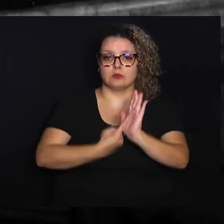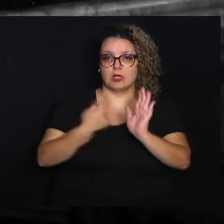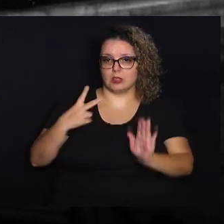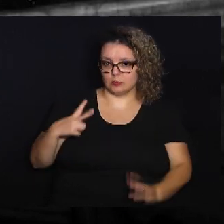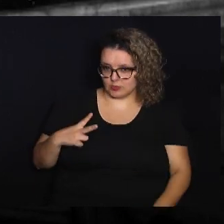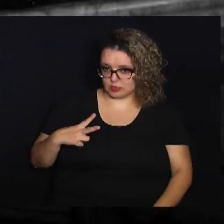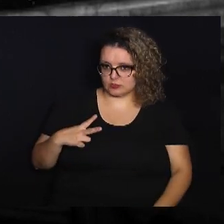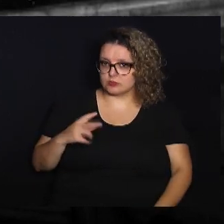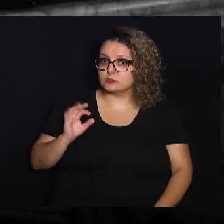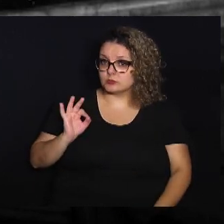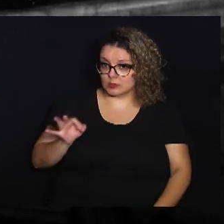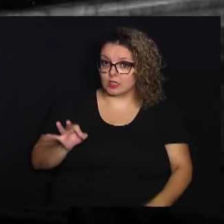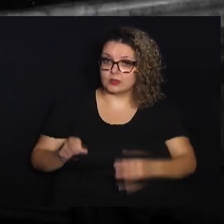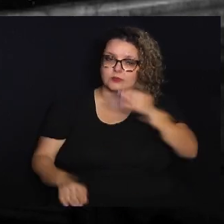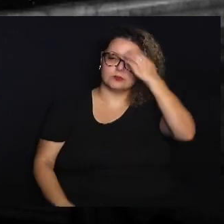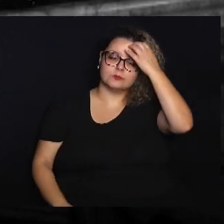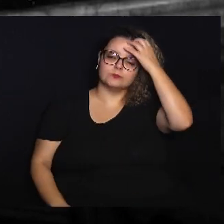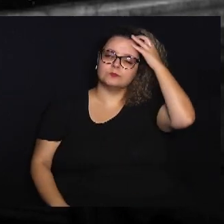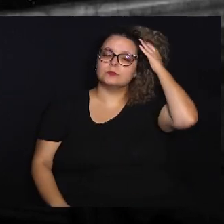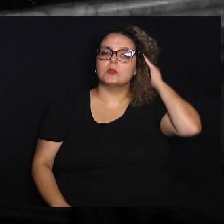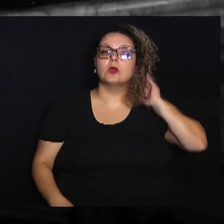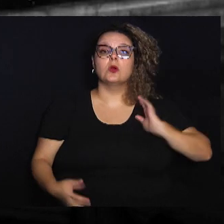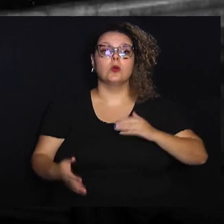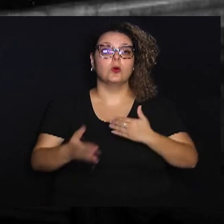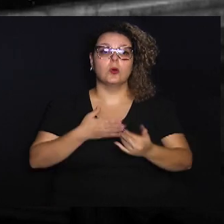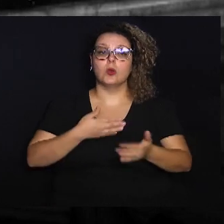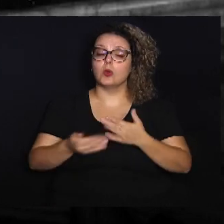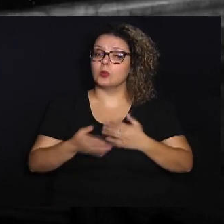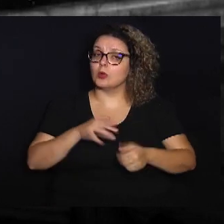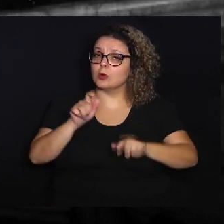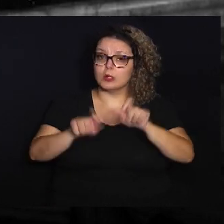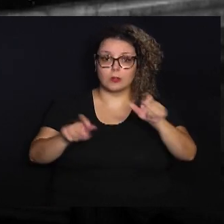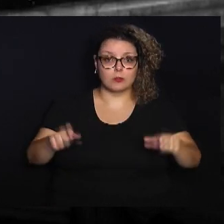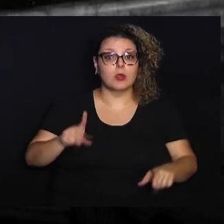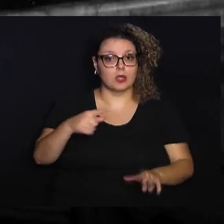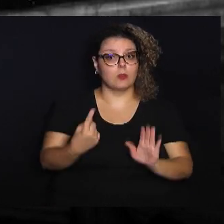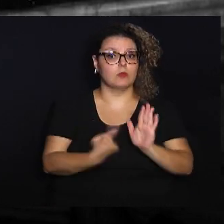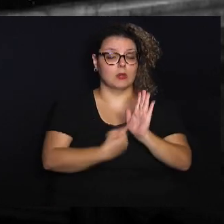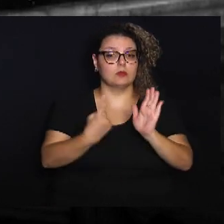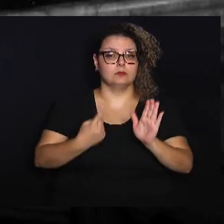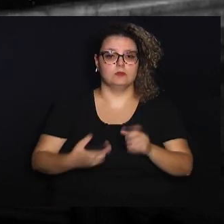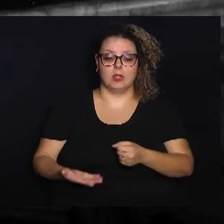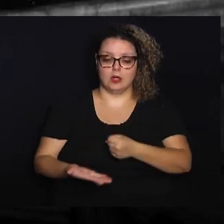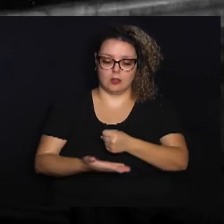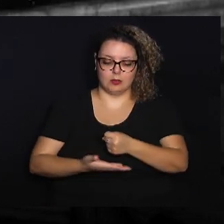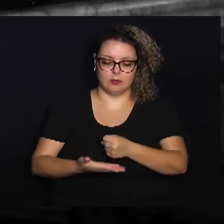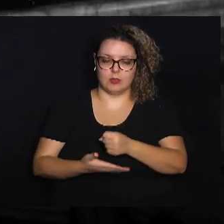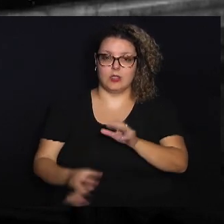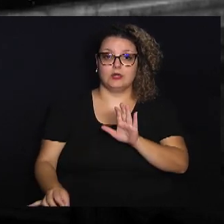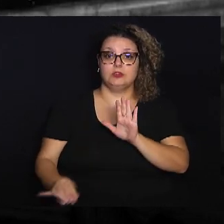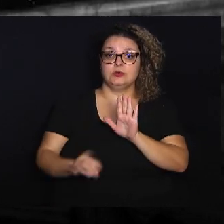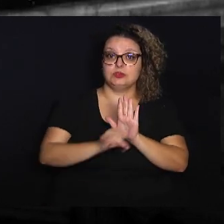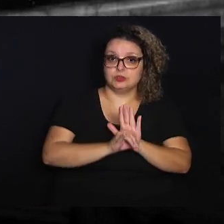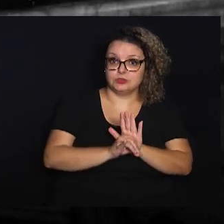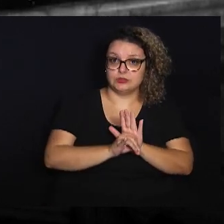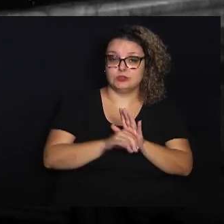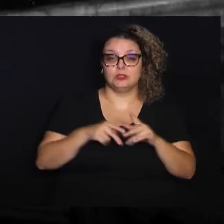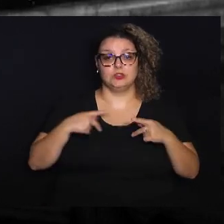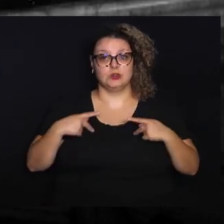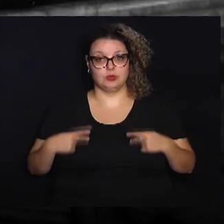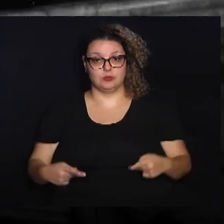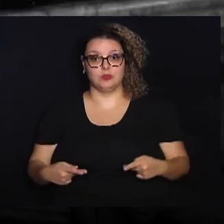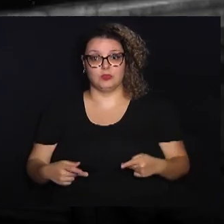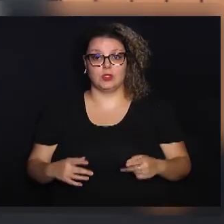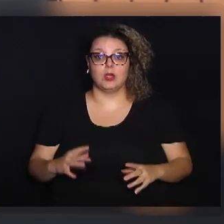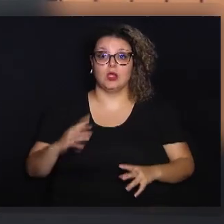marca pessoal certo então hoje Qualquer pessoa é uma marca Essência identidade